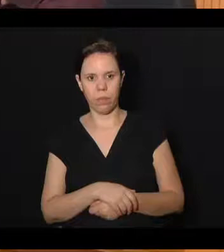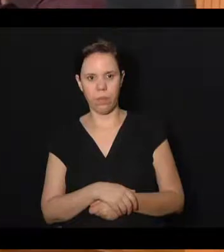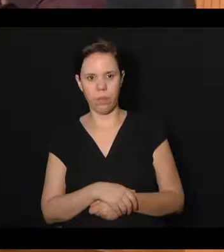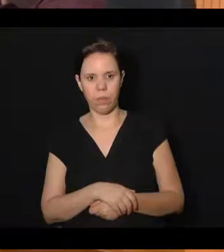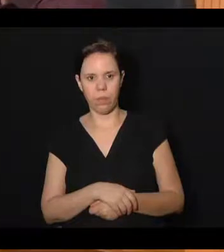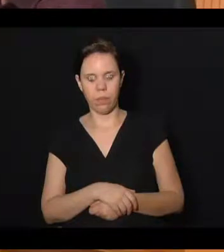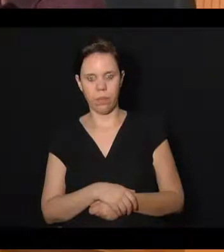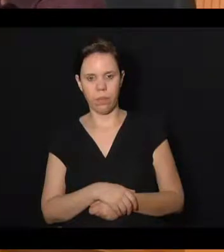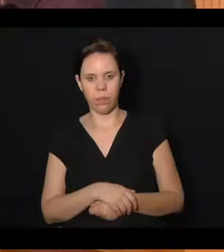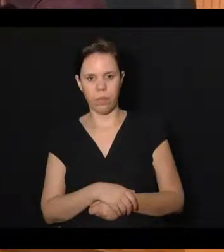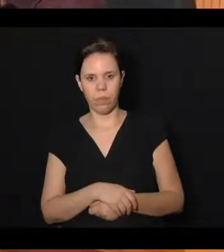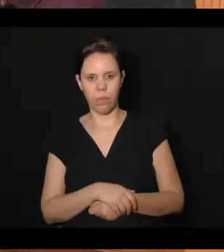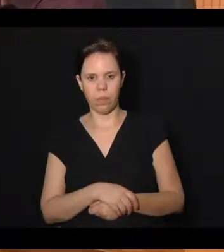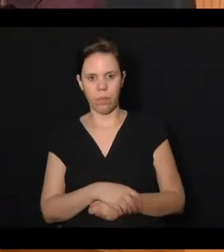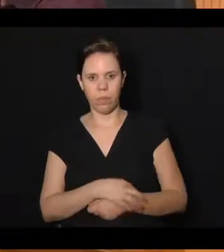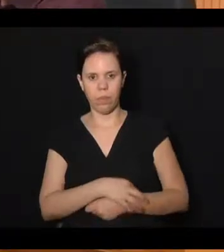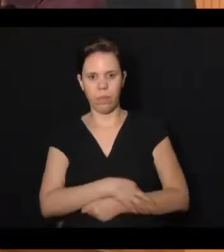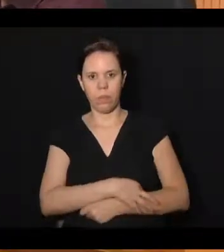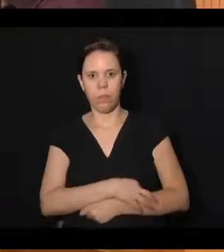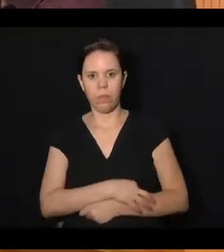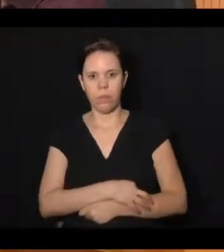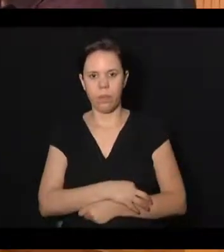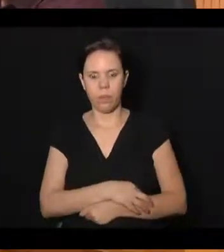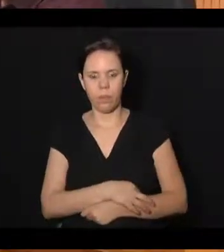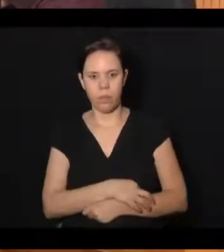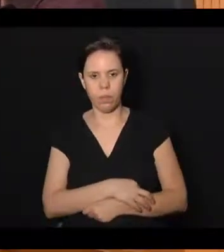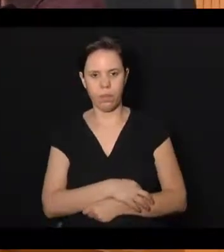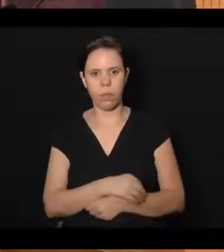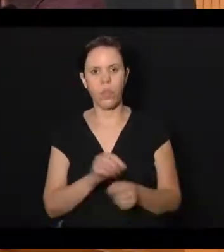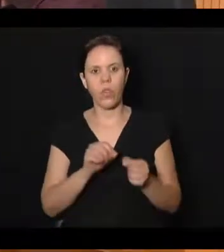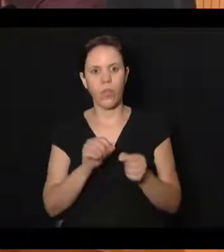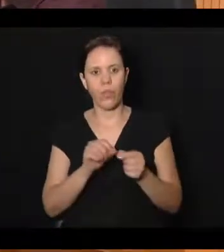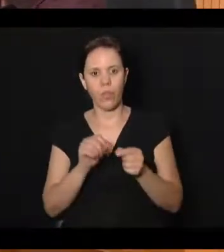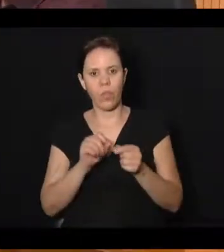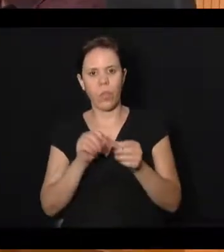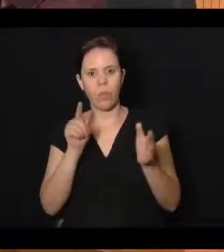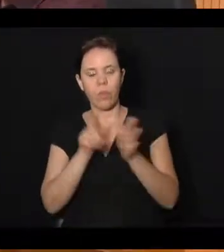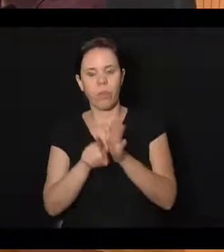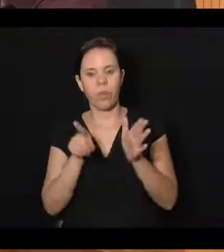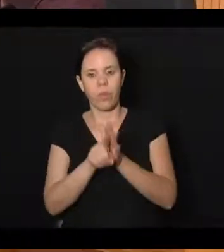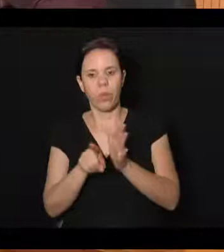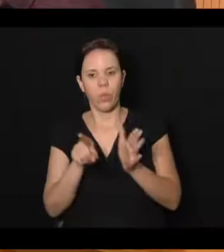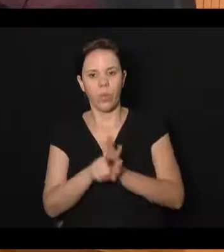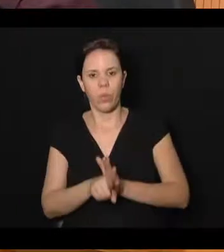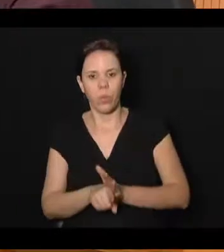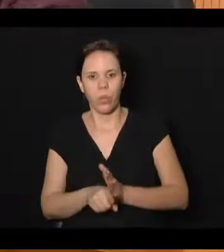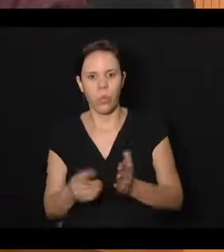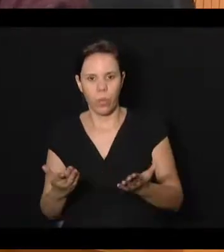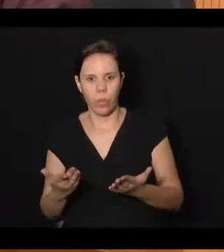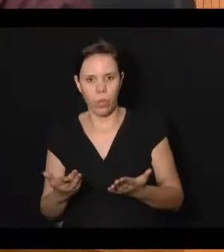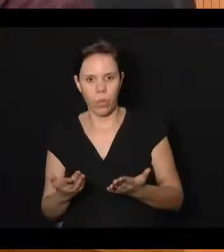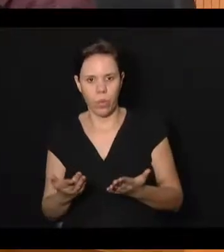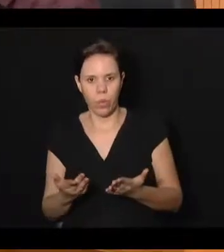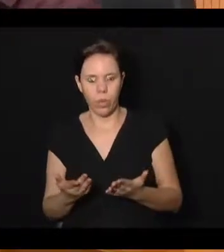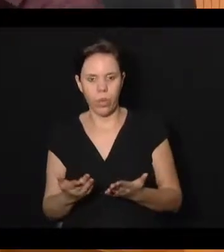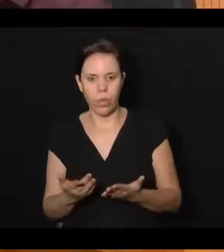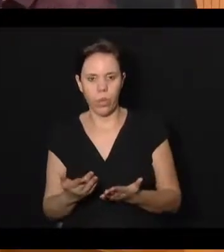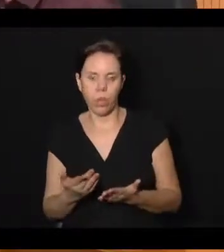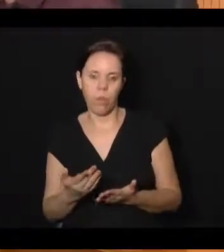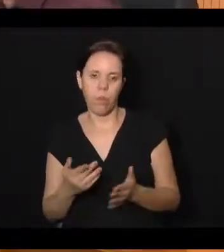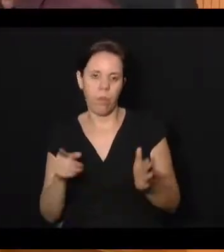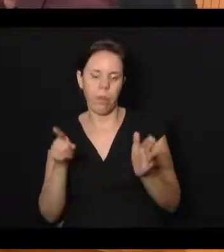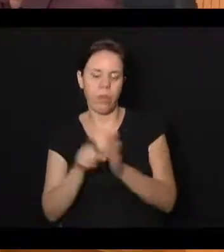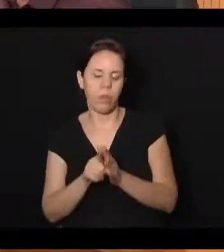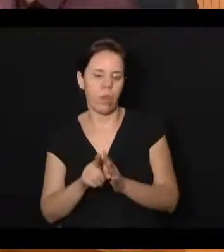bem só vou fazer umas perguntas agora vou pedir assim só um pouquinho de brevidade na resposta pra todo mundo